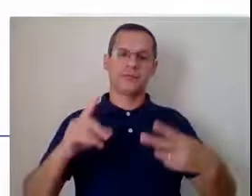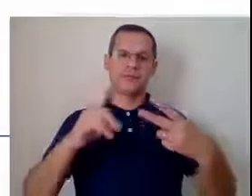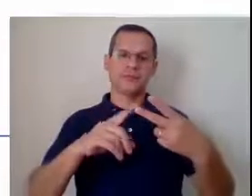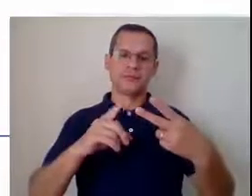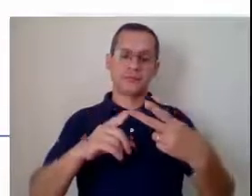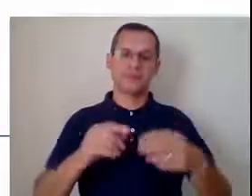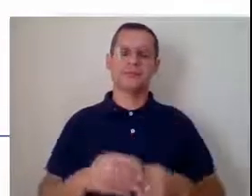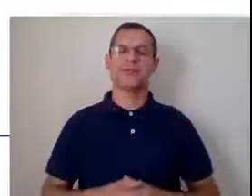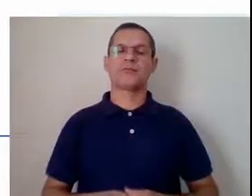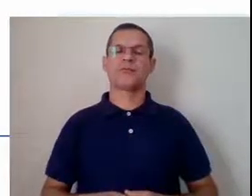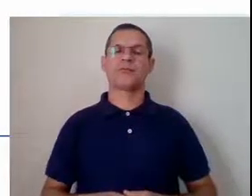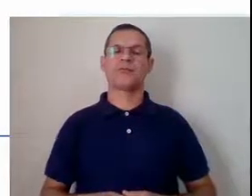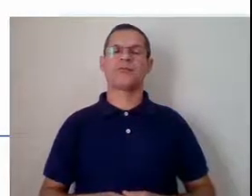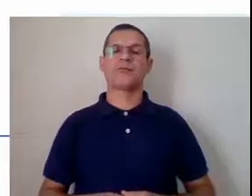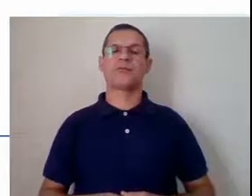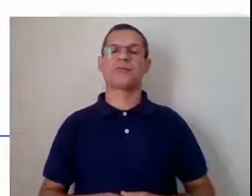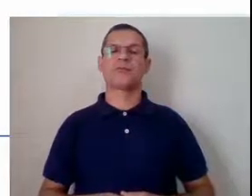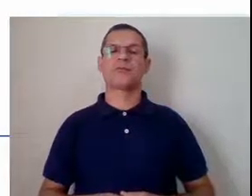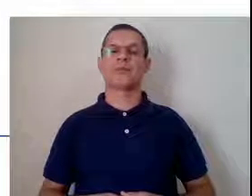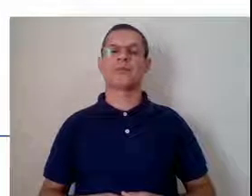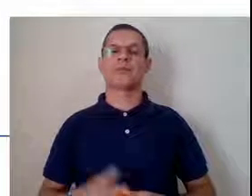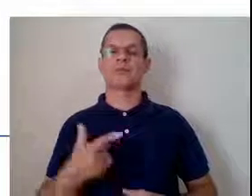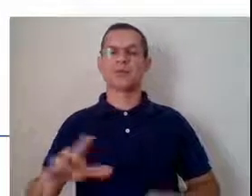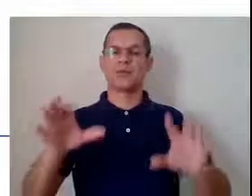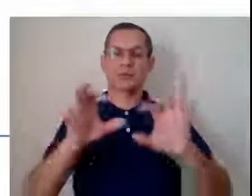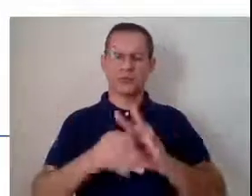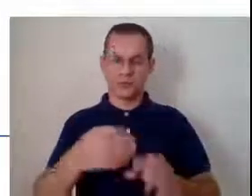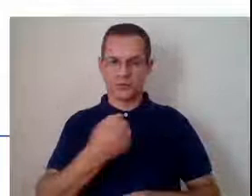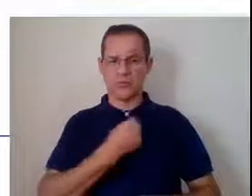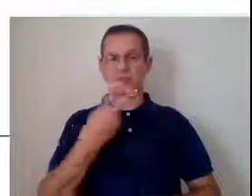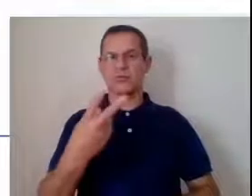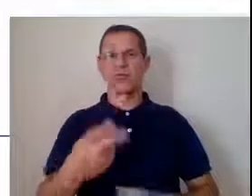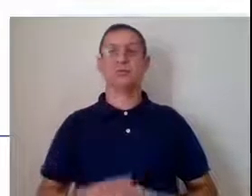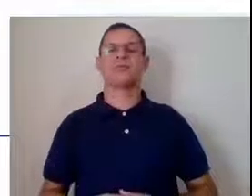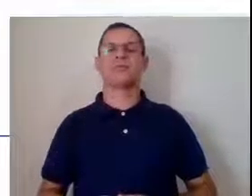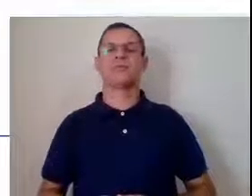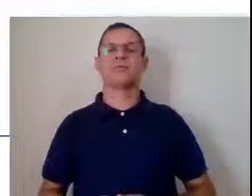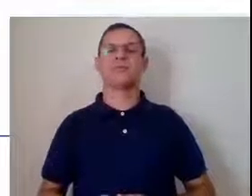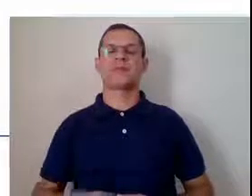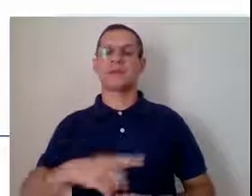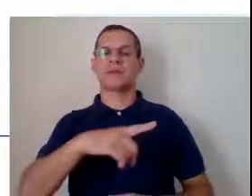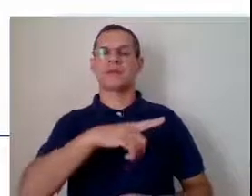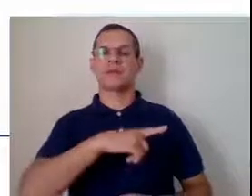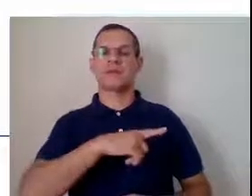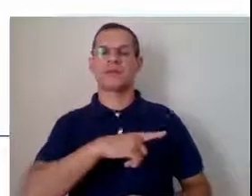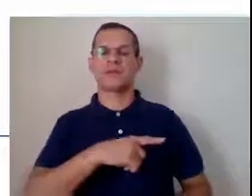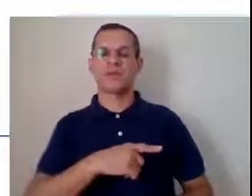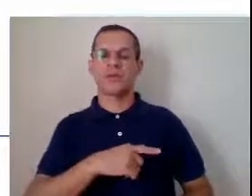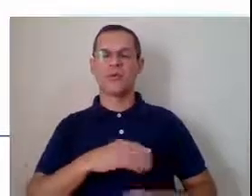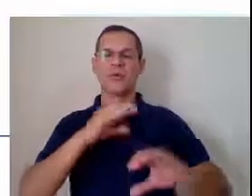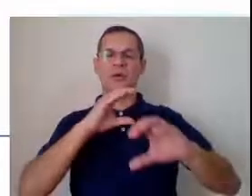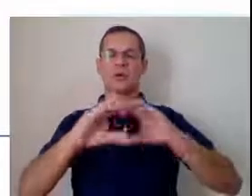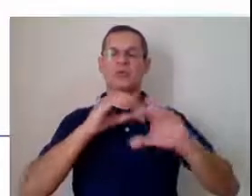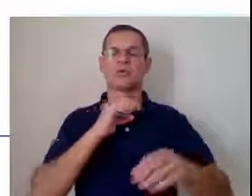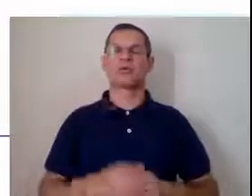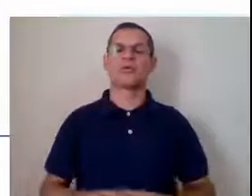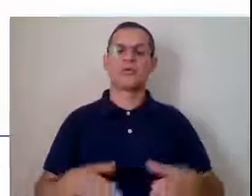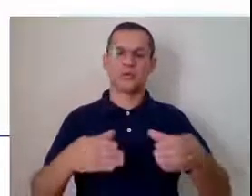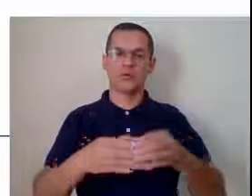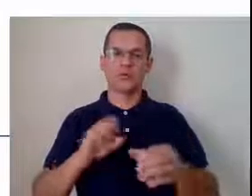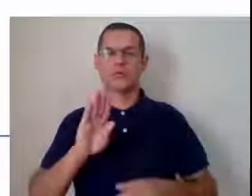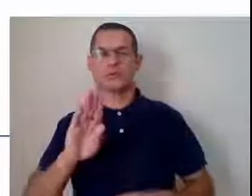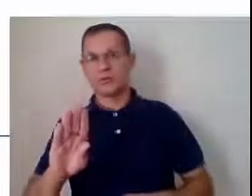Segundo nossa outra relação, o número 2, ele vai ter uma comunicação no conjunto